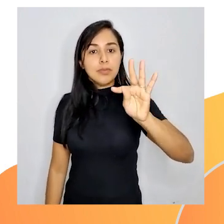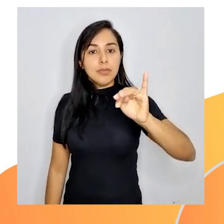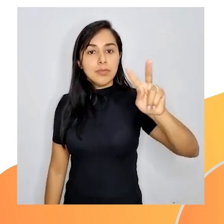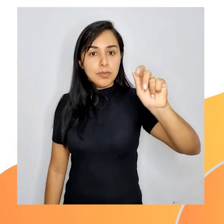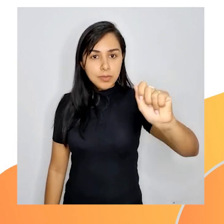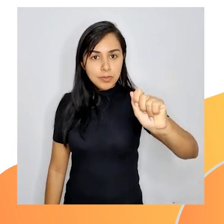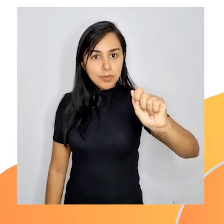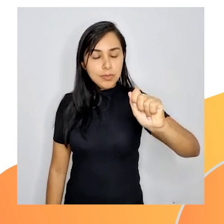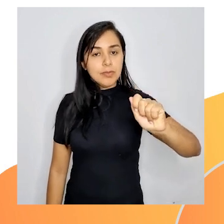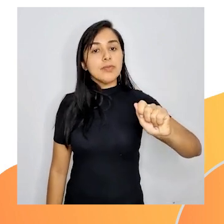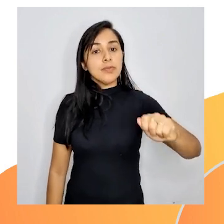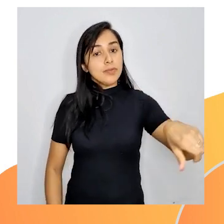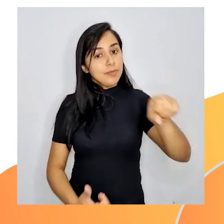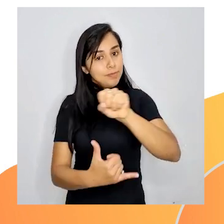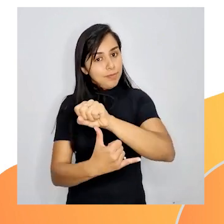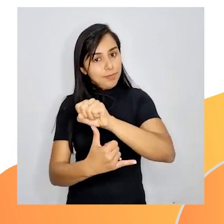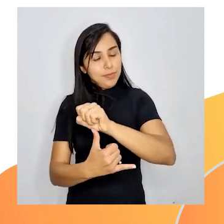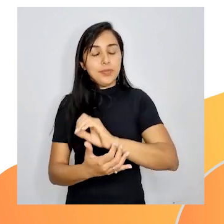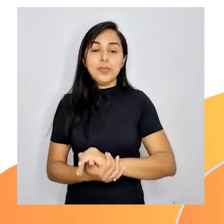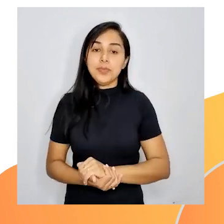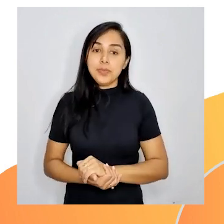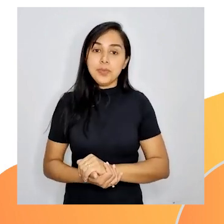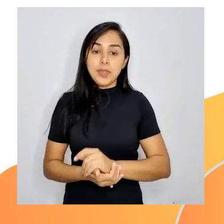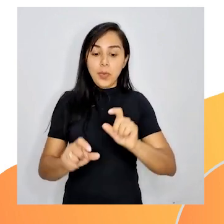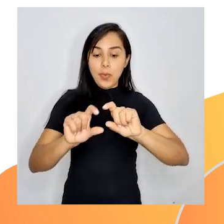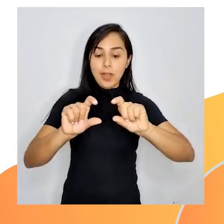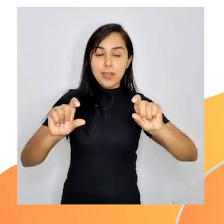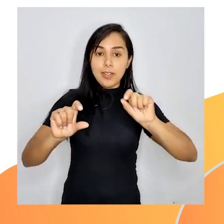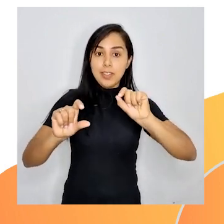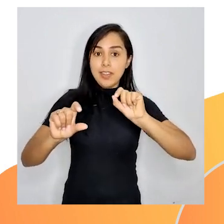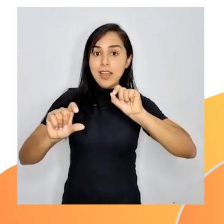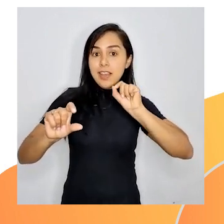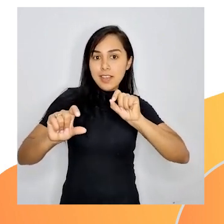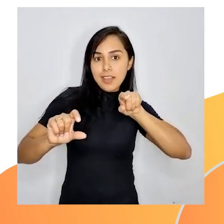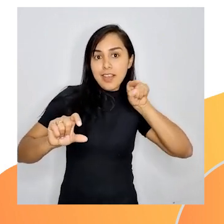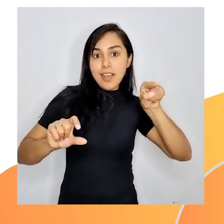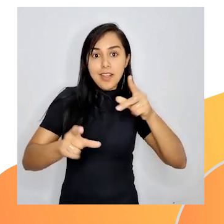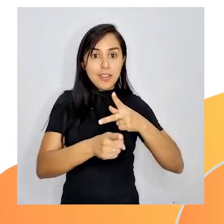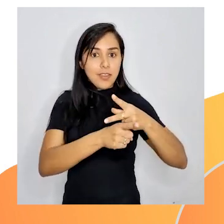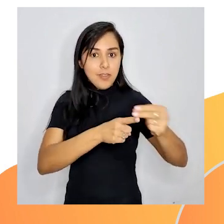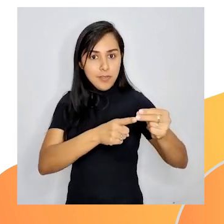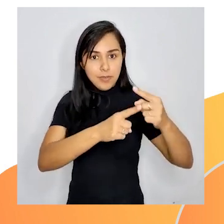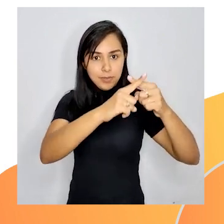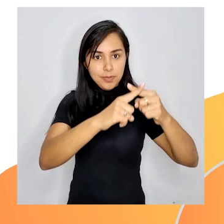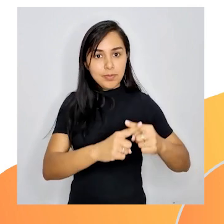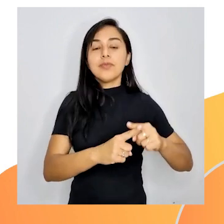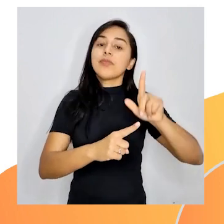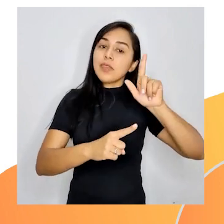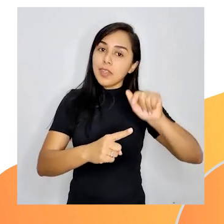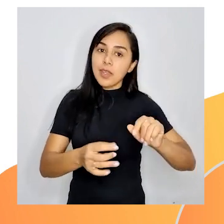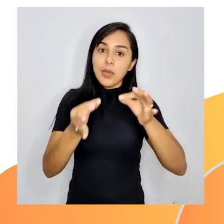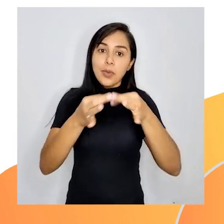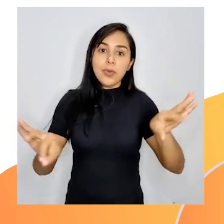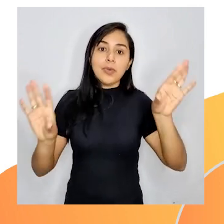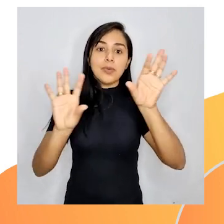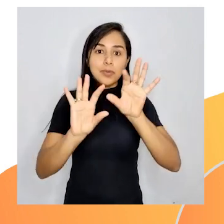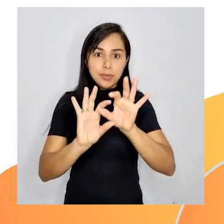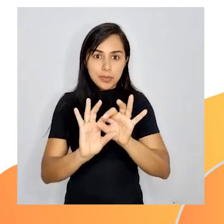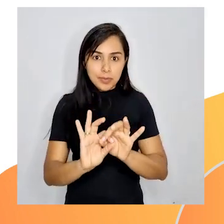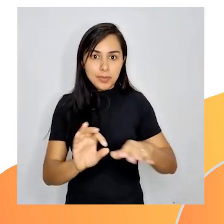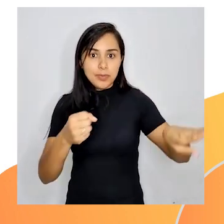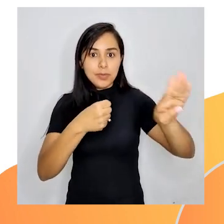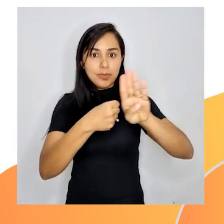que ela vença o campeonato é classificado como oração subordinada substantiva